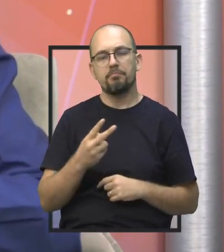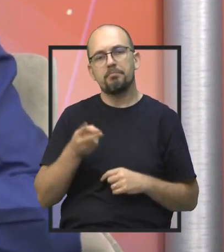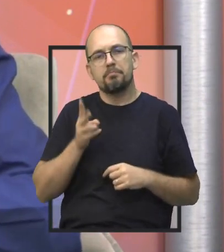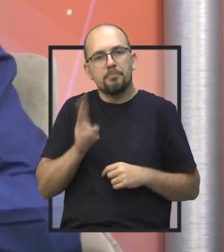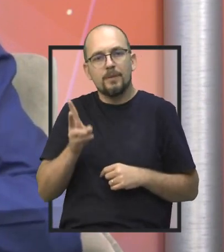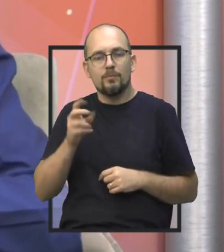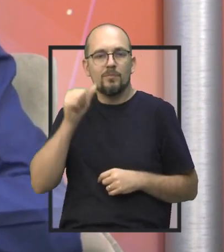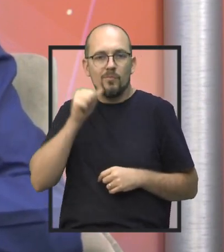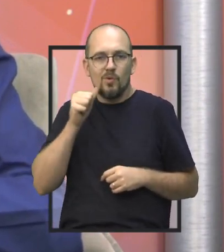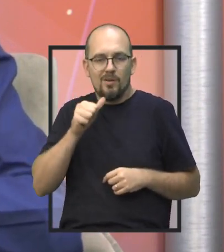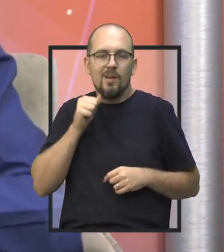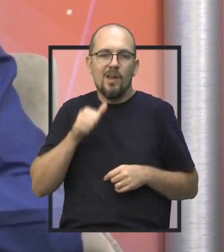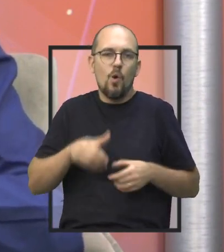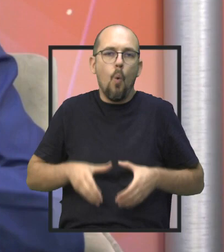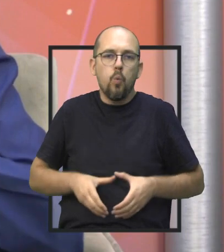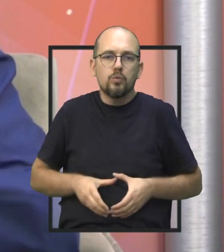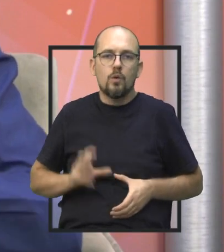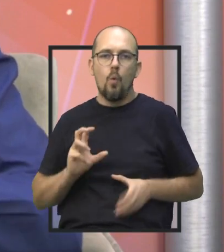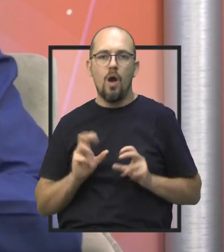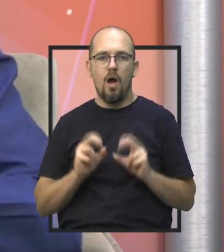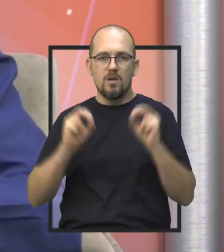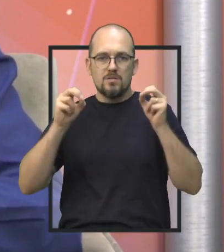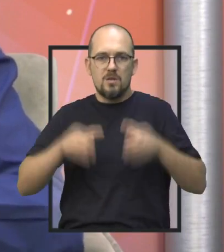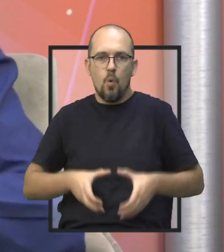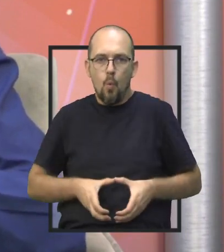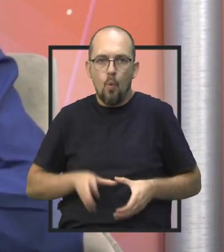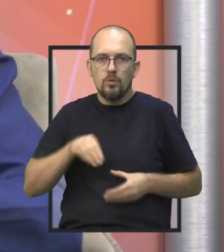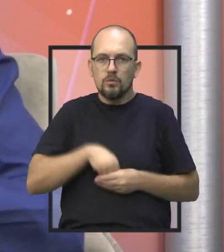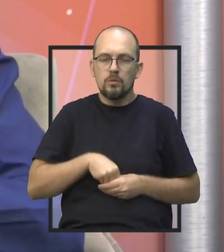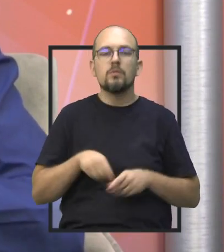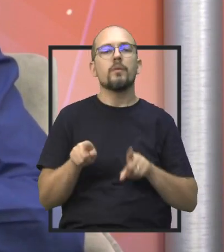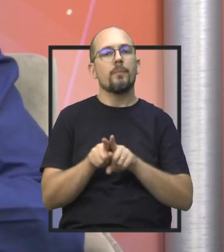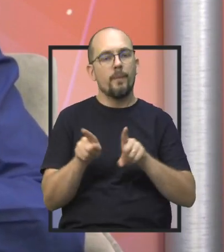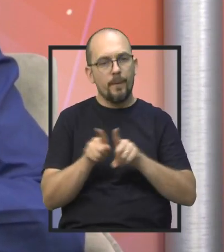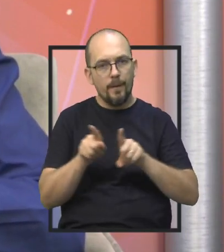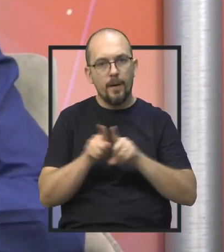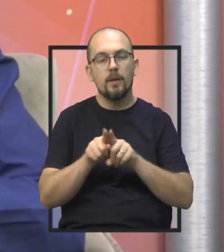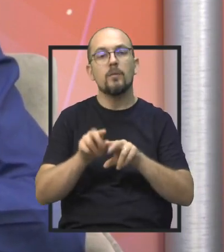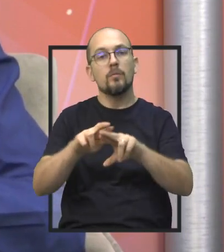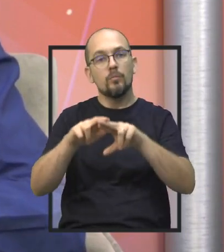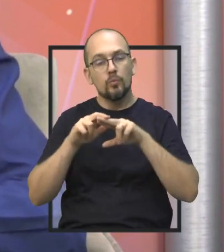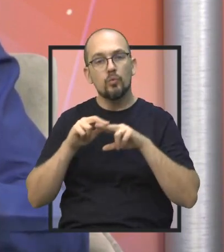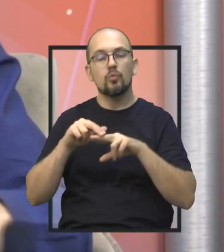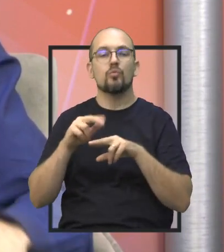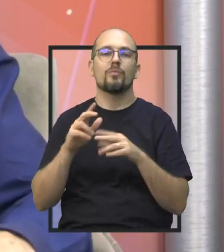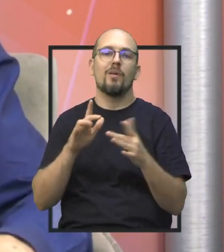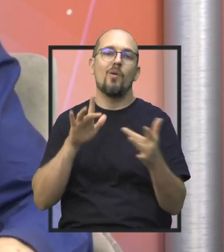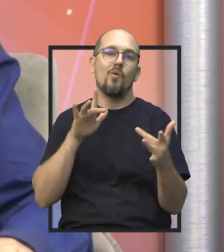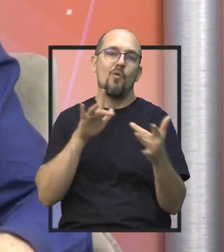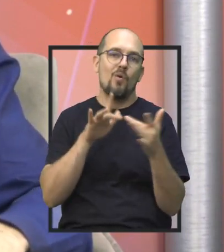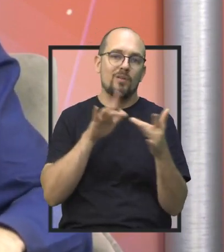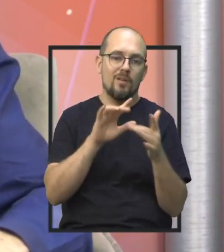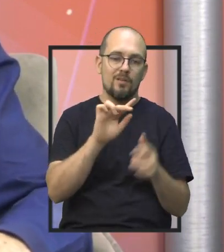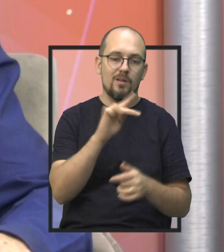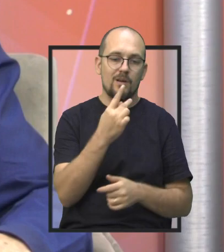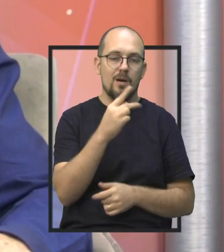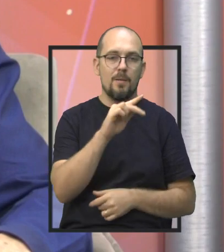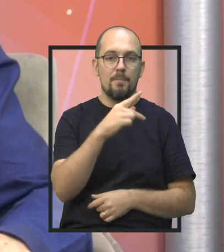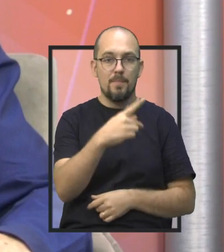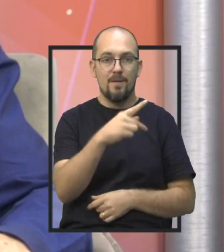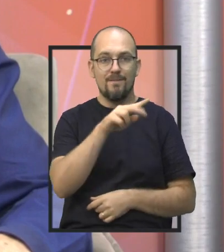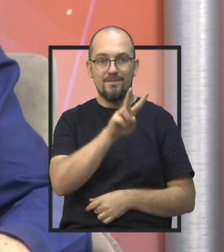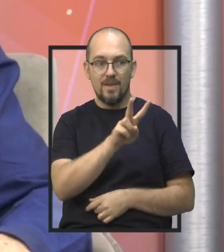que foi muito bem estabelecido que a vacinação e a prevenção de contato trouxe uma redução